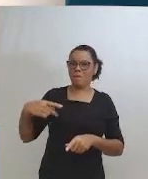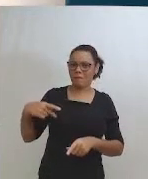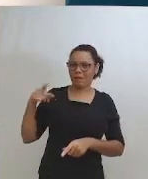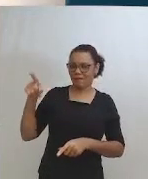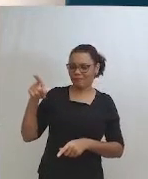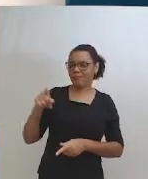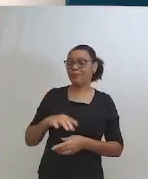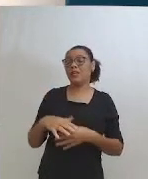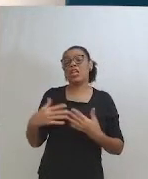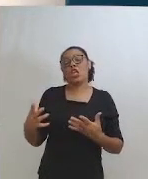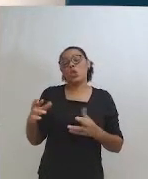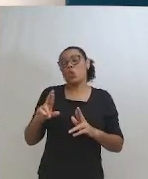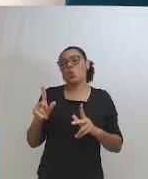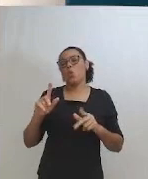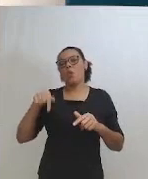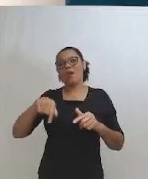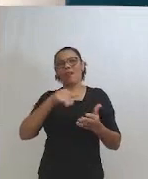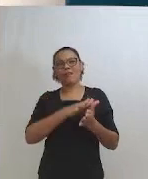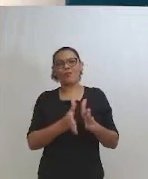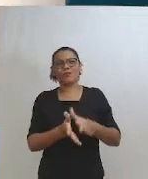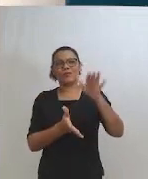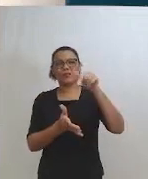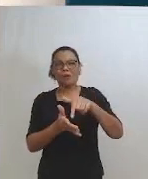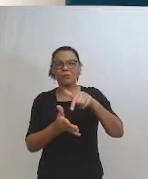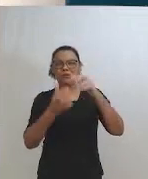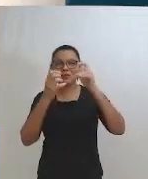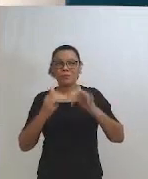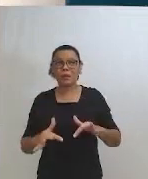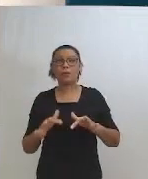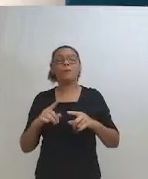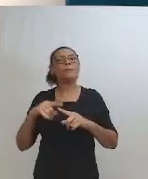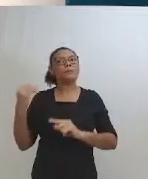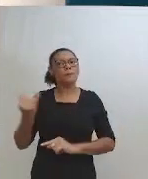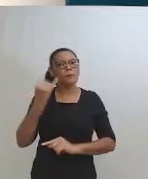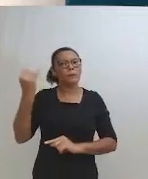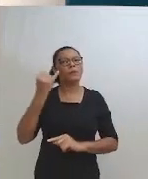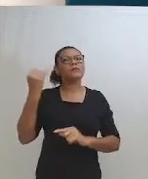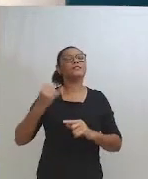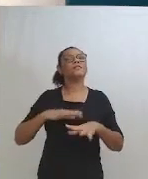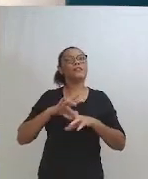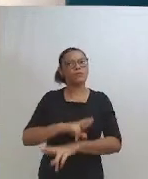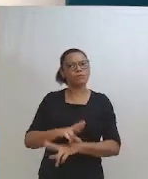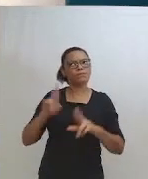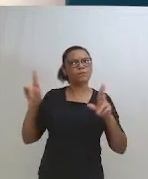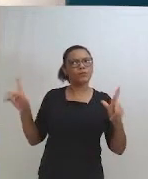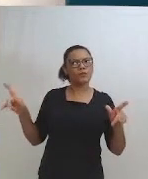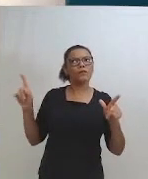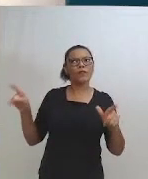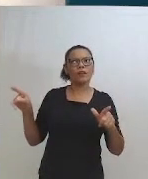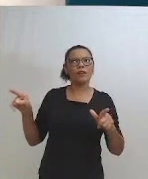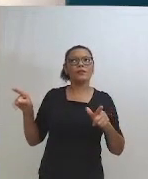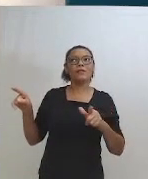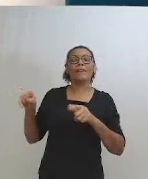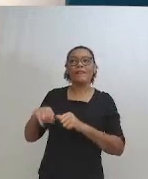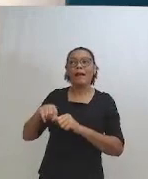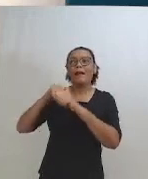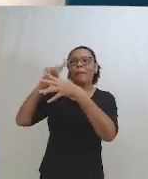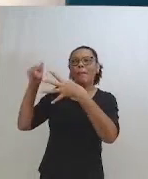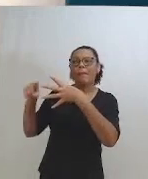dos autos. E é necessário que se faça uma distinção fática, uma distinção da hipótese fática, para que